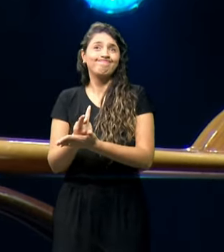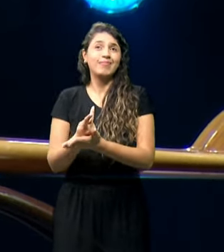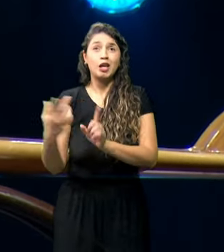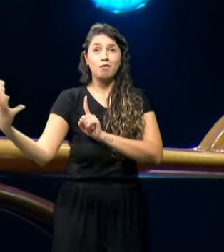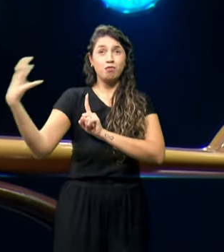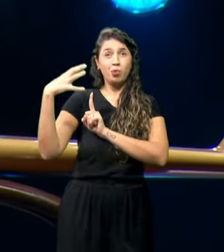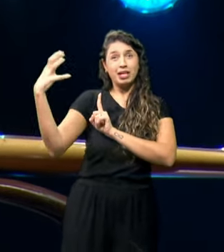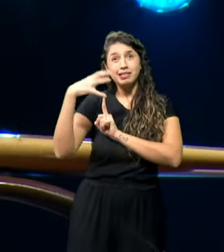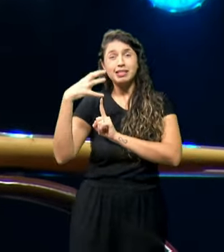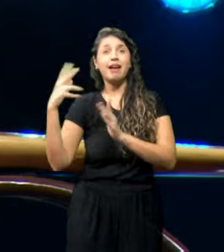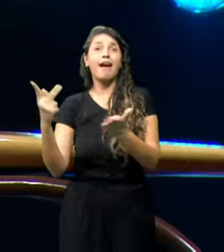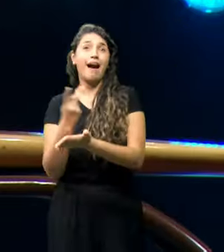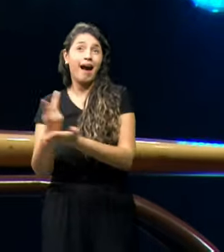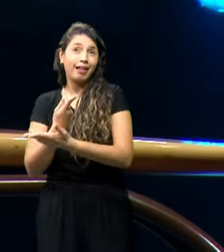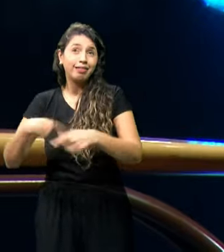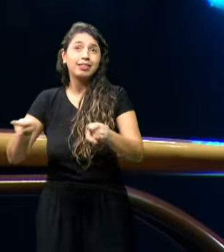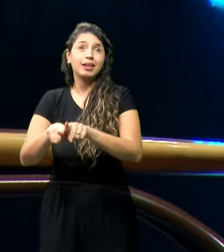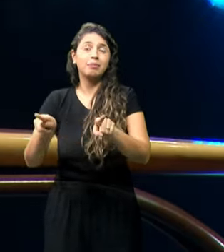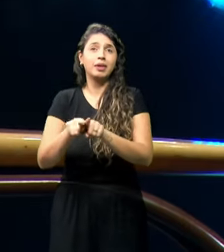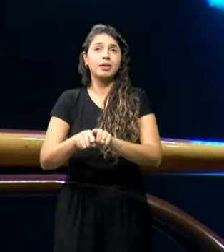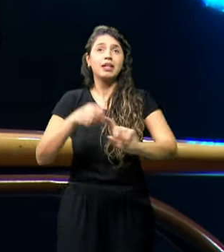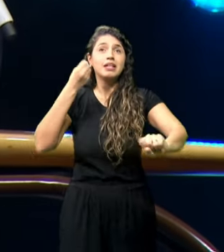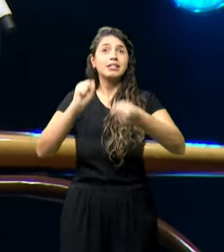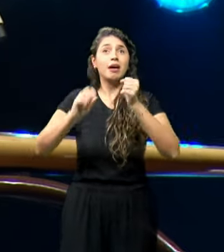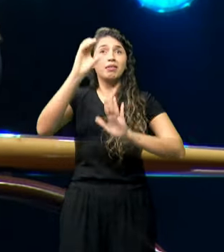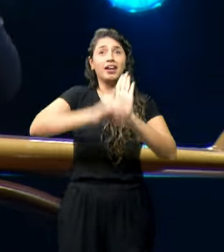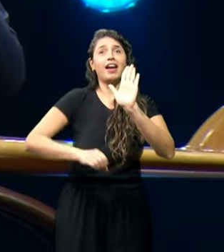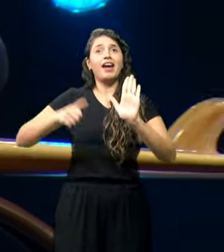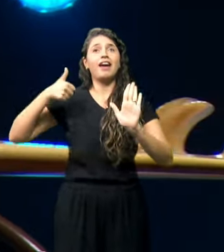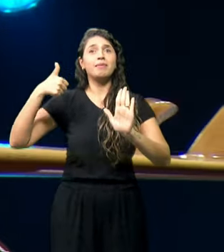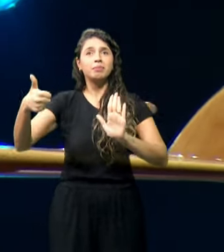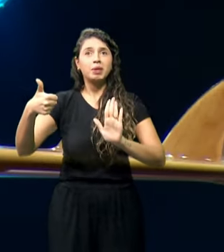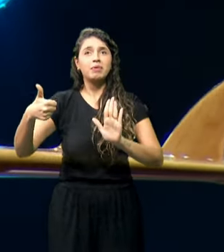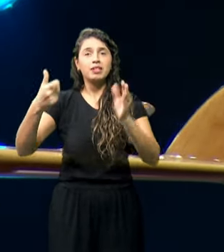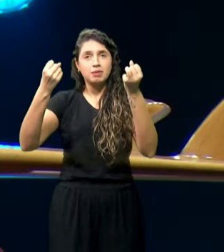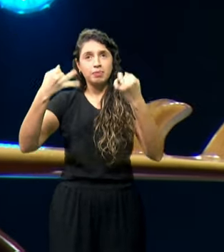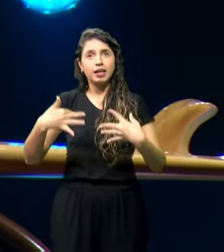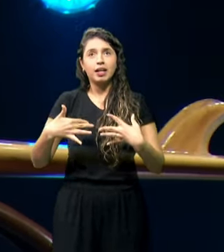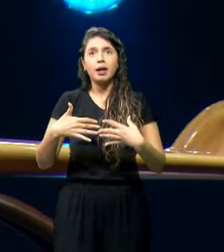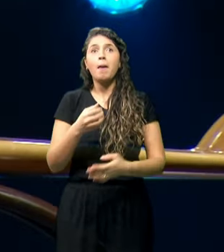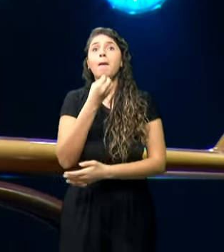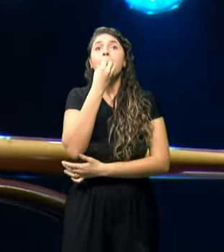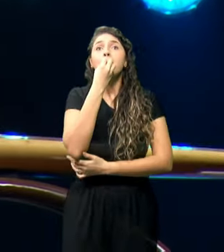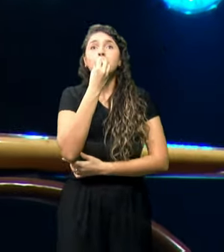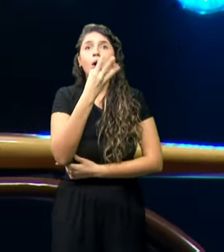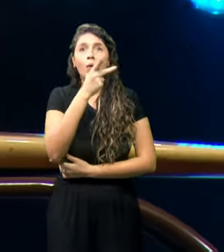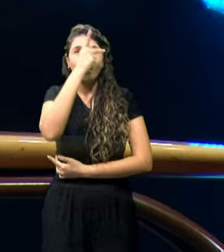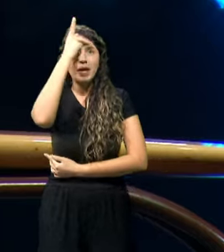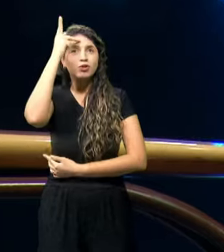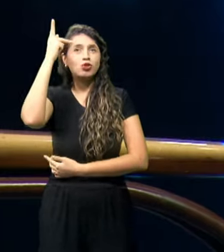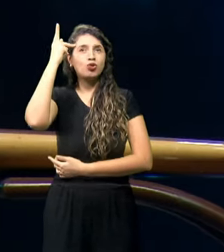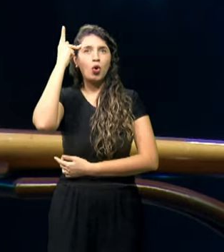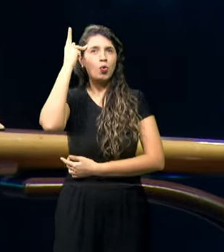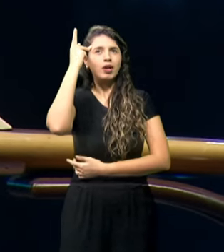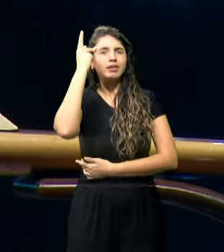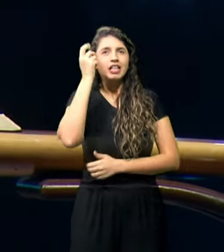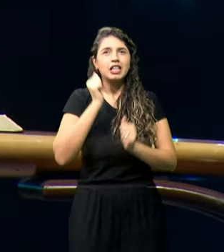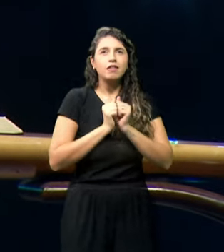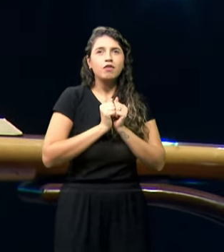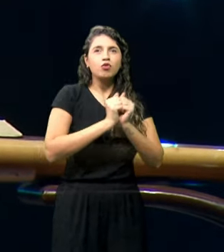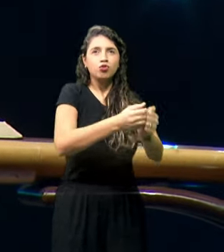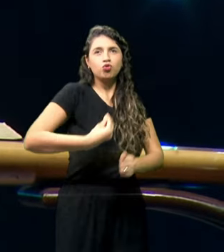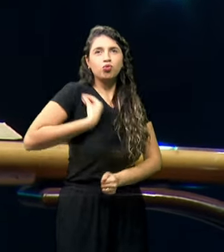princípios? O Salmo 1 diz, bem-aventurado o varão que não anda segundo o conselho dos ímpios, não se detém no caminho dos